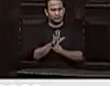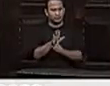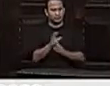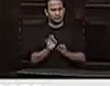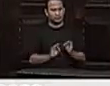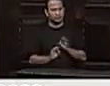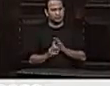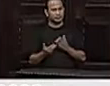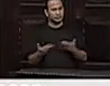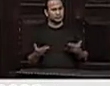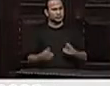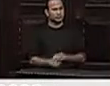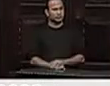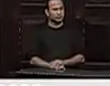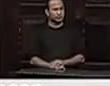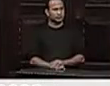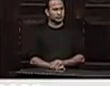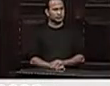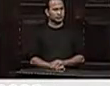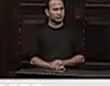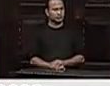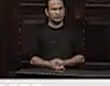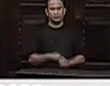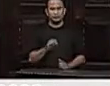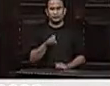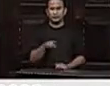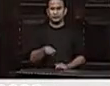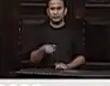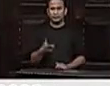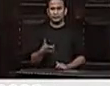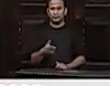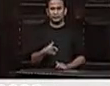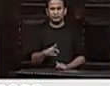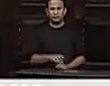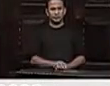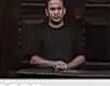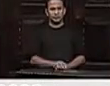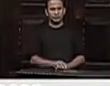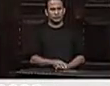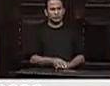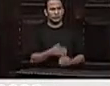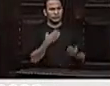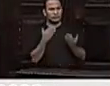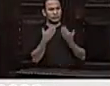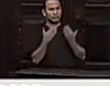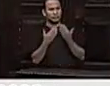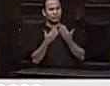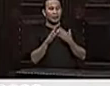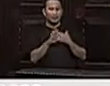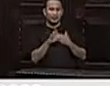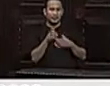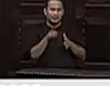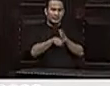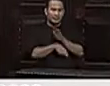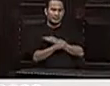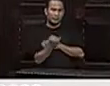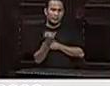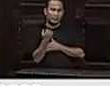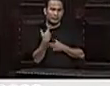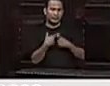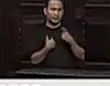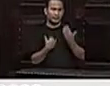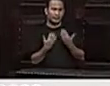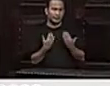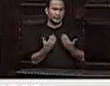da casa, uma proposta que é, por um lado, simbólica, mas não é menos importante por ser simbólica, deputado